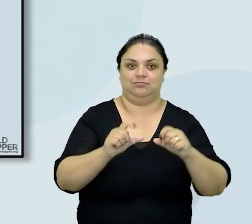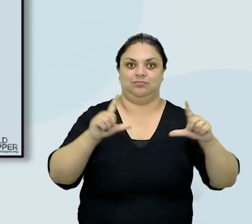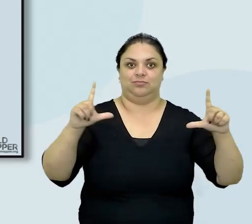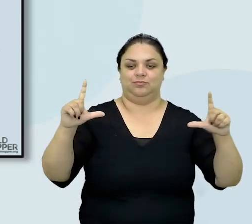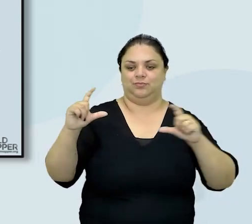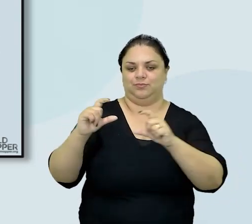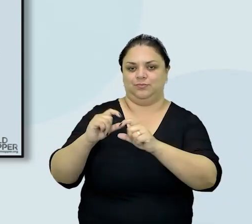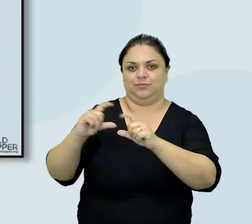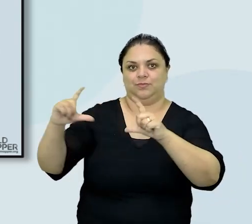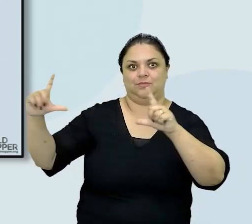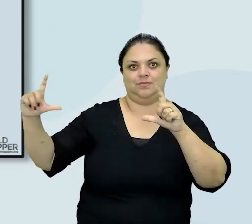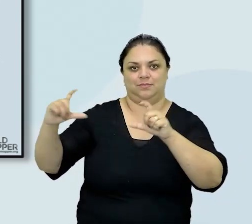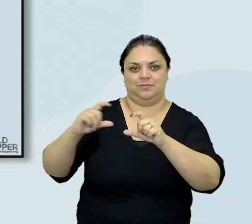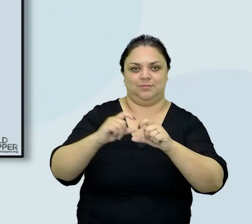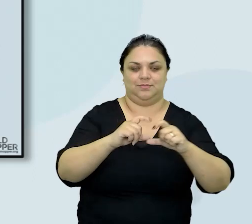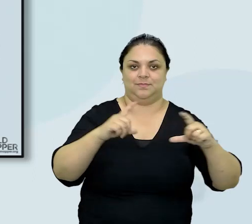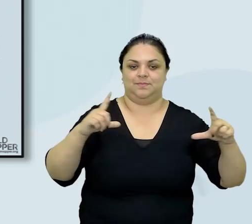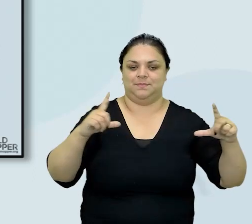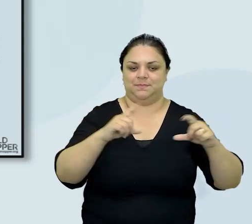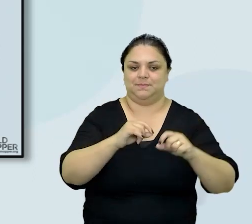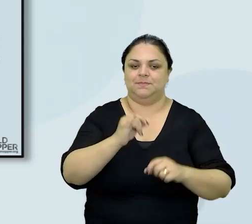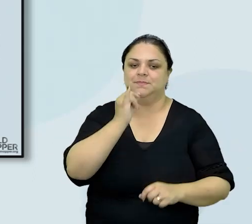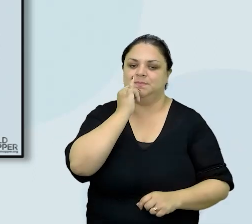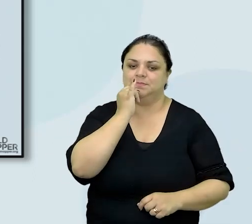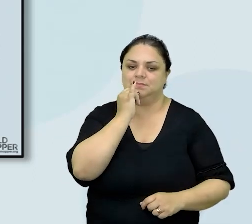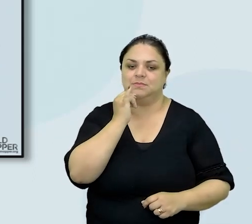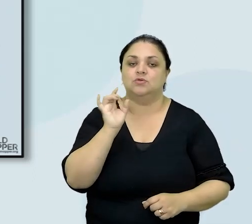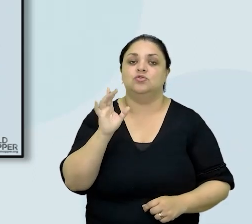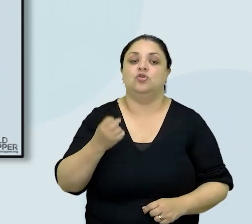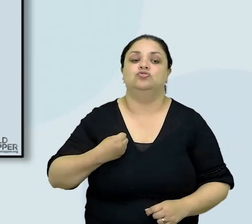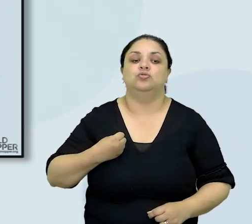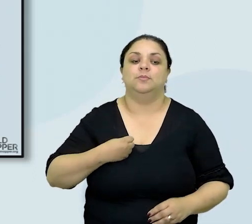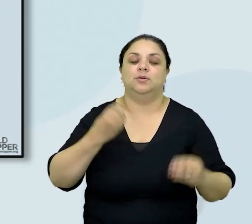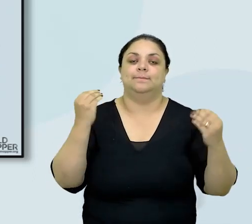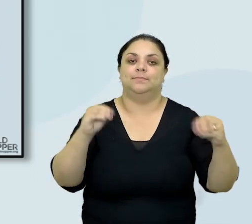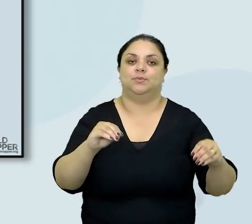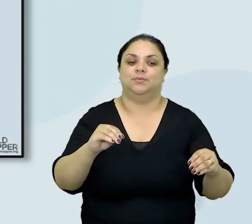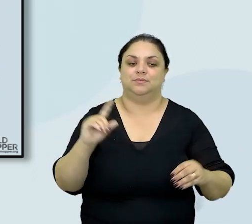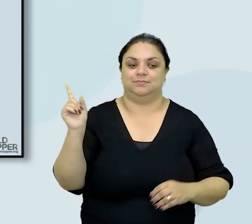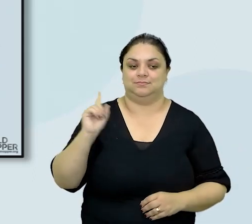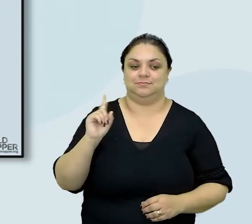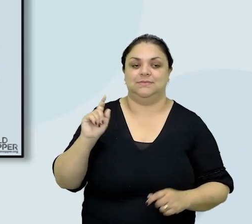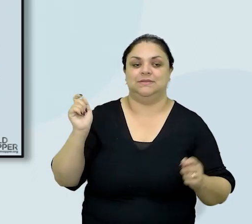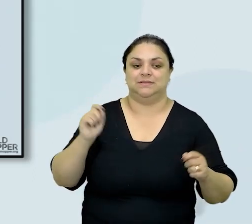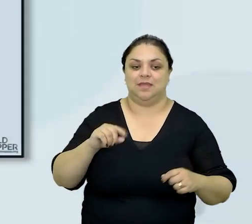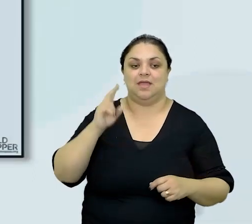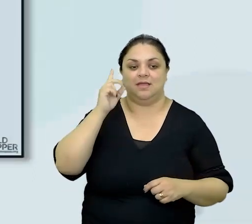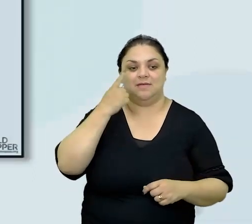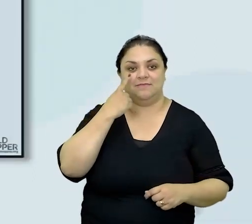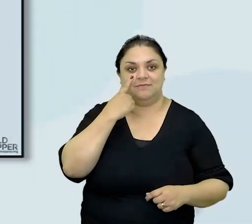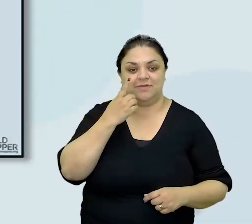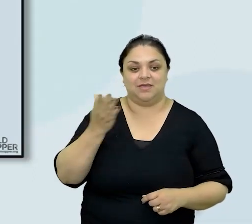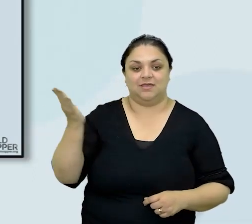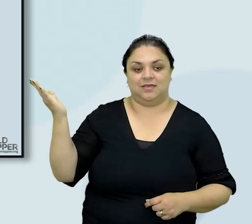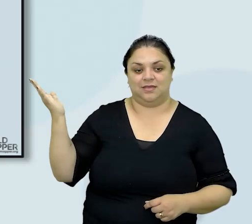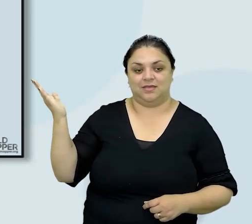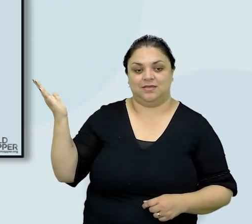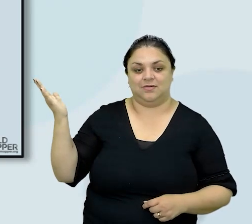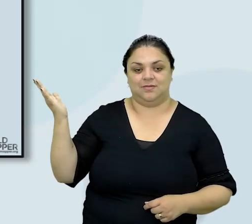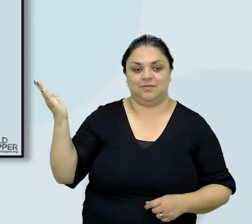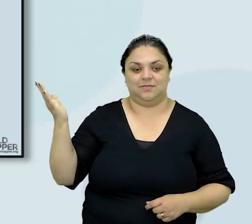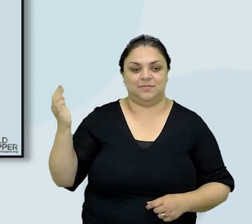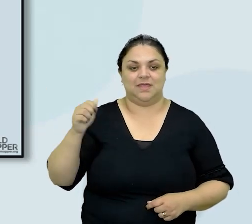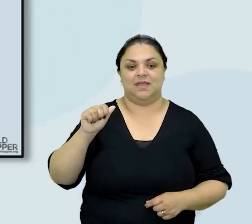você mostrar os dados, por exemplo, só em números, você pode mostrar nesse tipo de mapa, um mapa